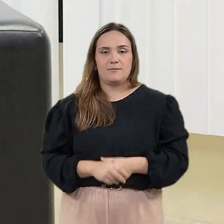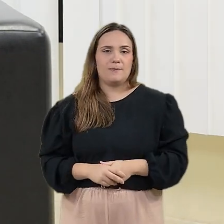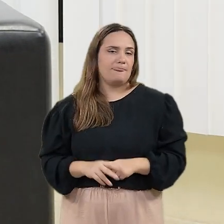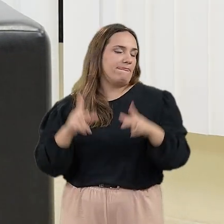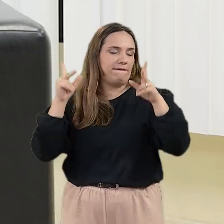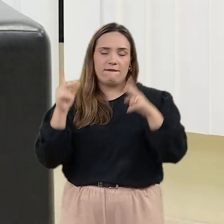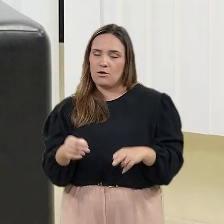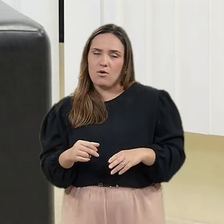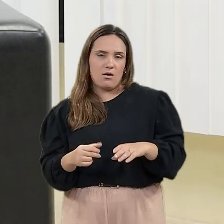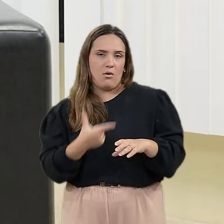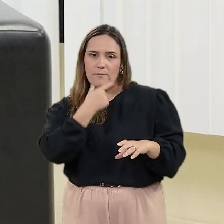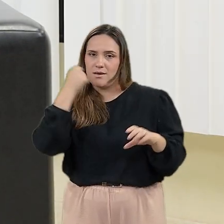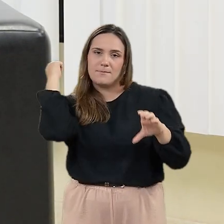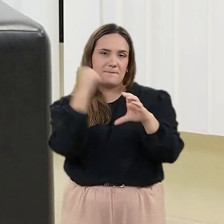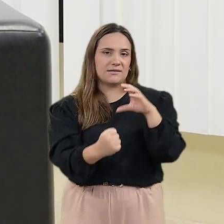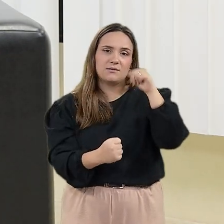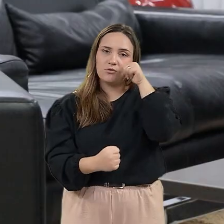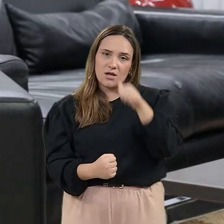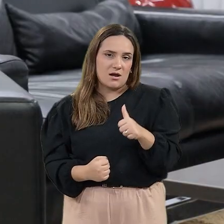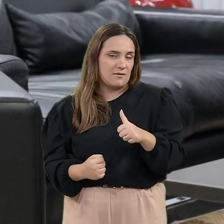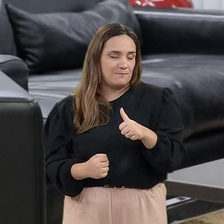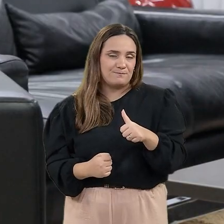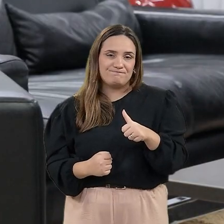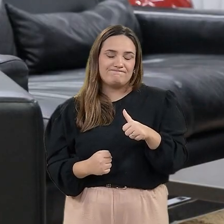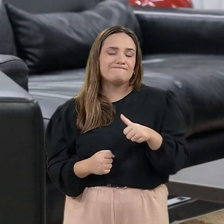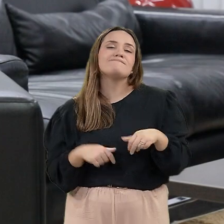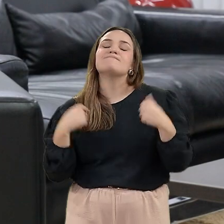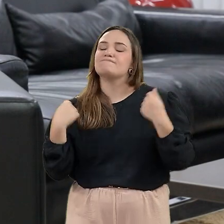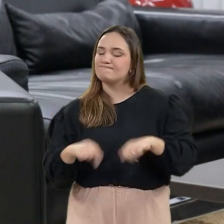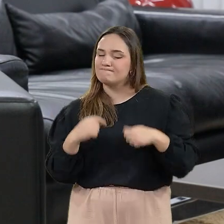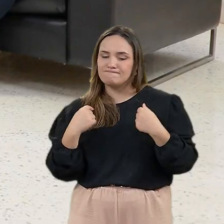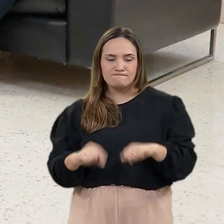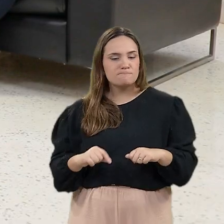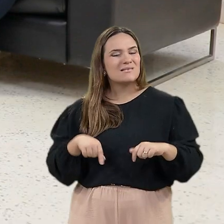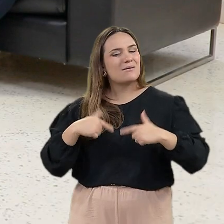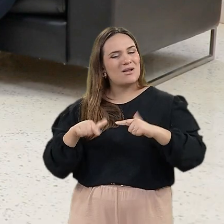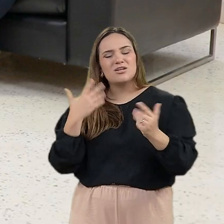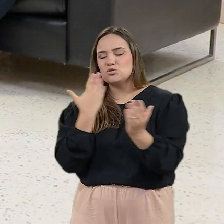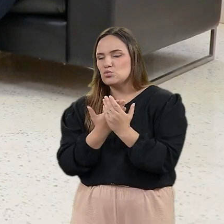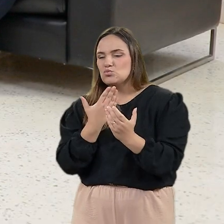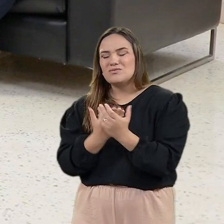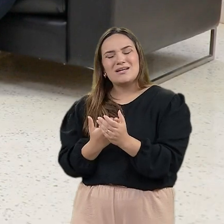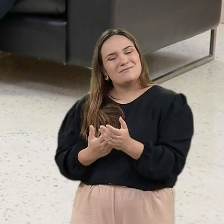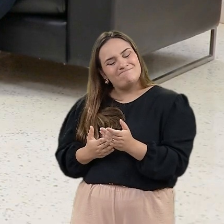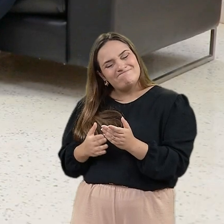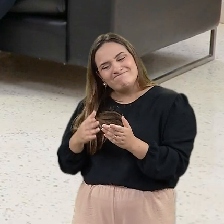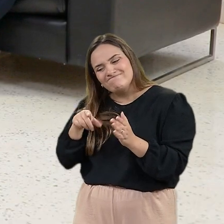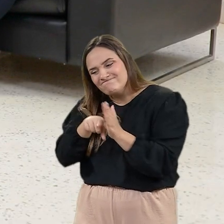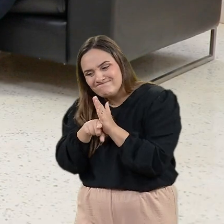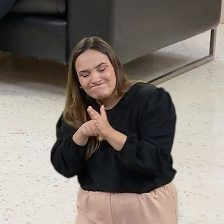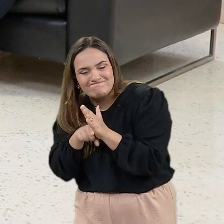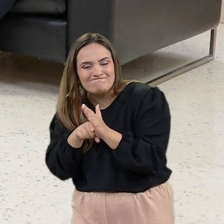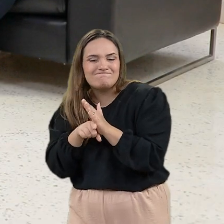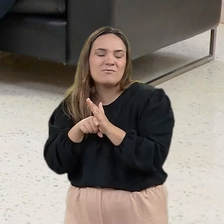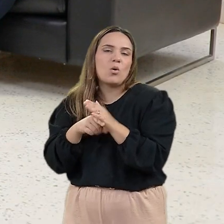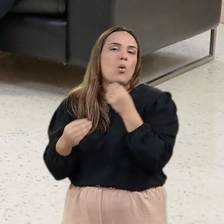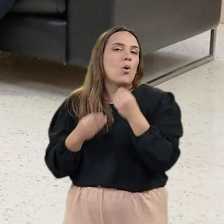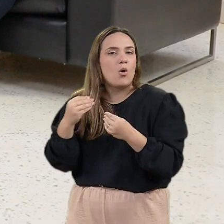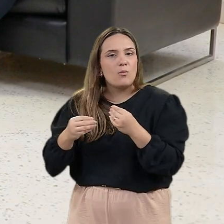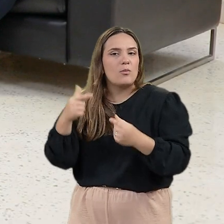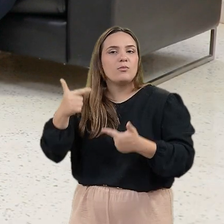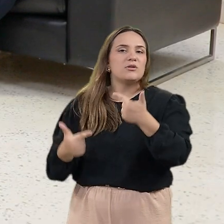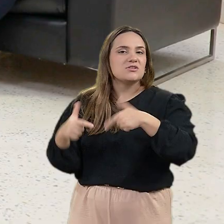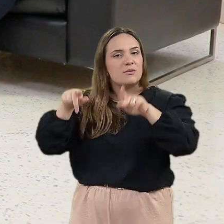A questão do feminicídio é a mesma coisa. Nós temos que trabalhar, investir em políticas públicas no setor